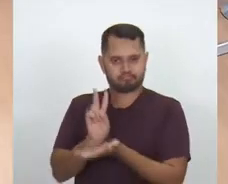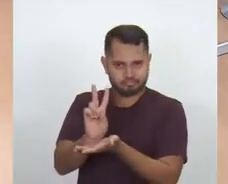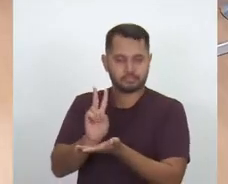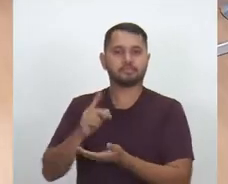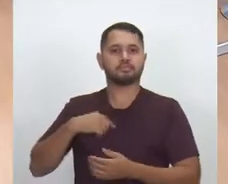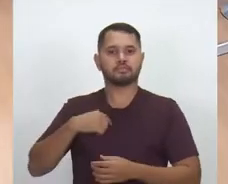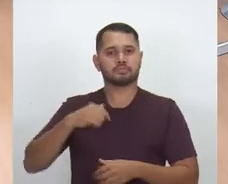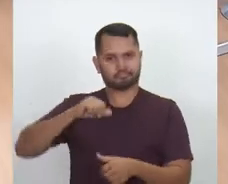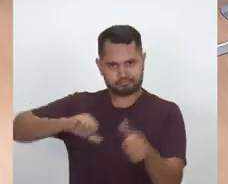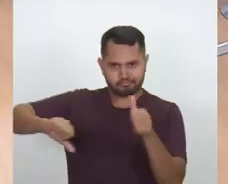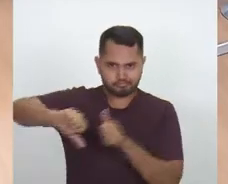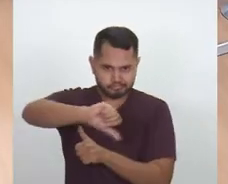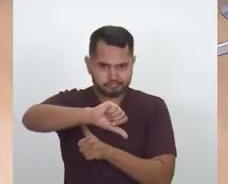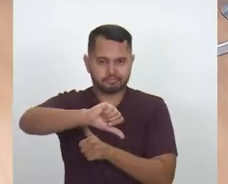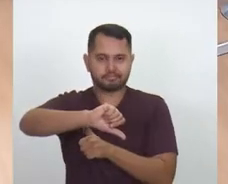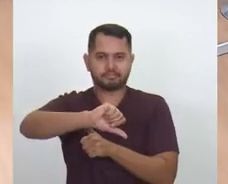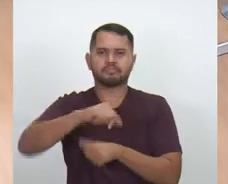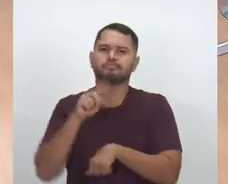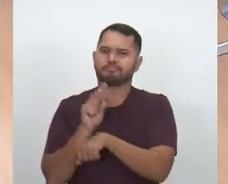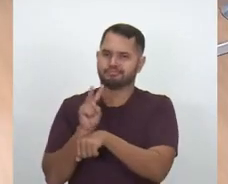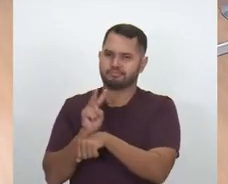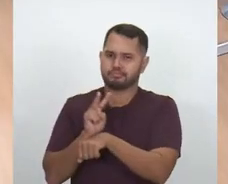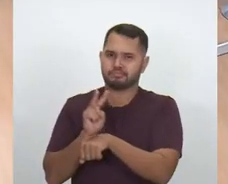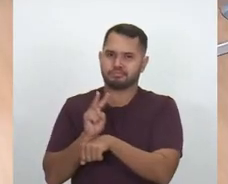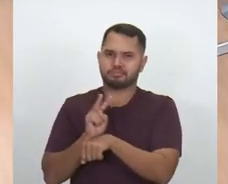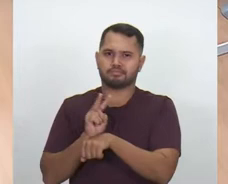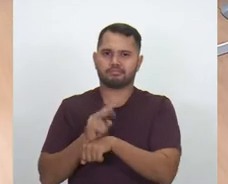eu vou trocar de lugar com o choro aqui momentaneamente